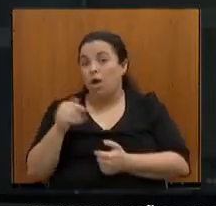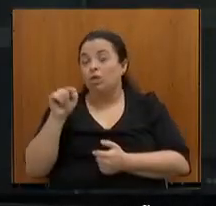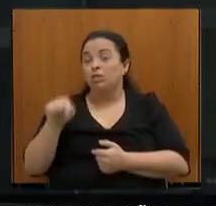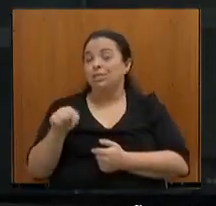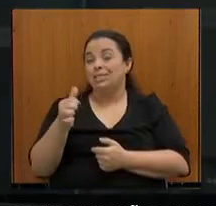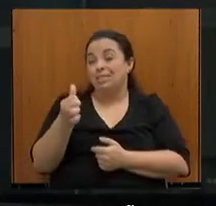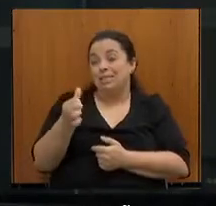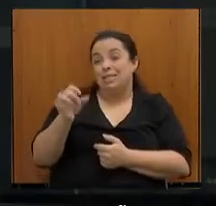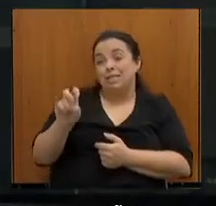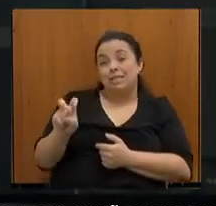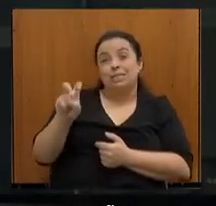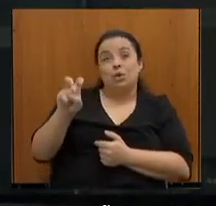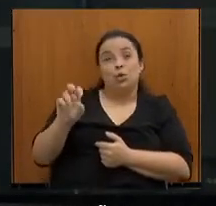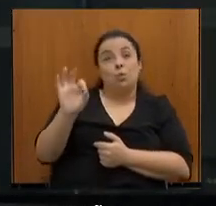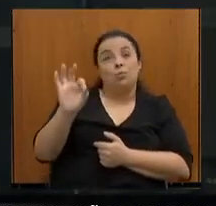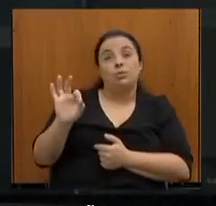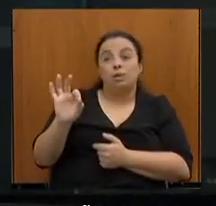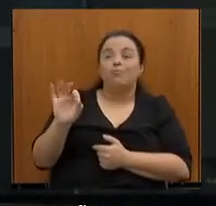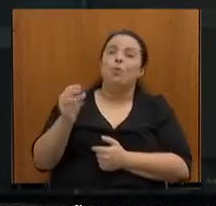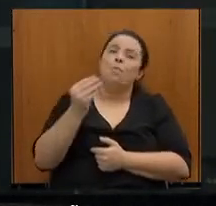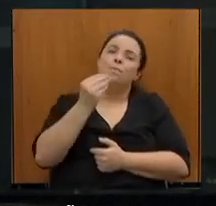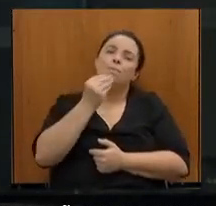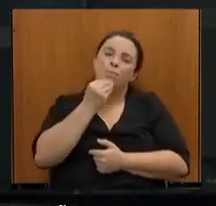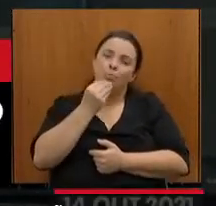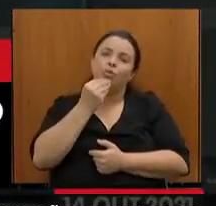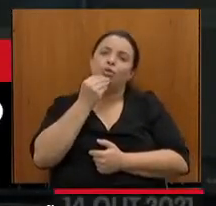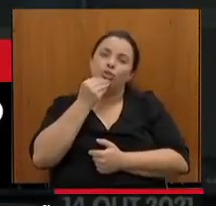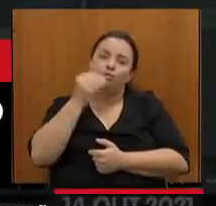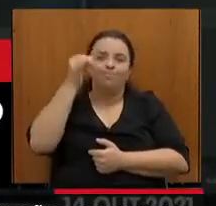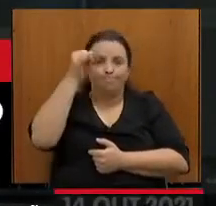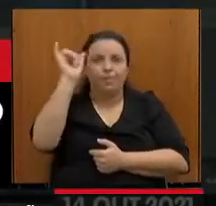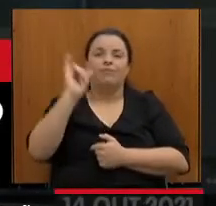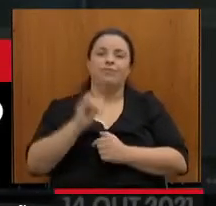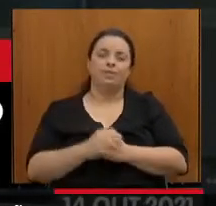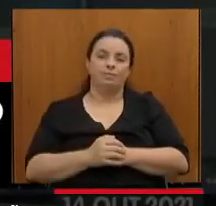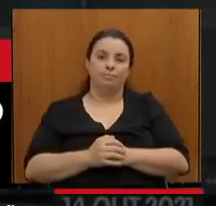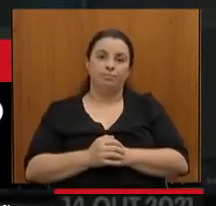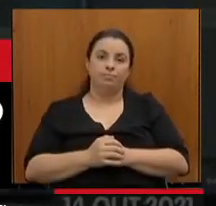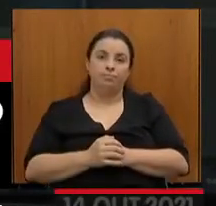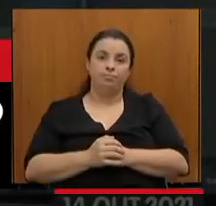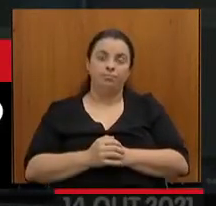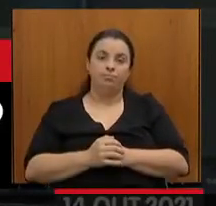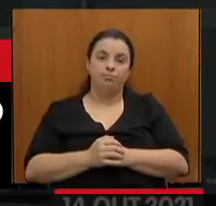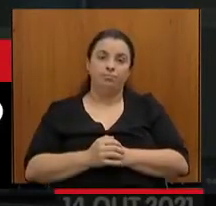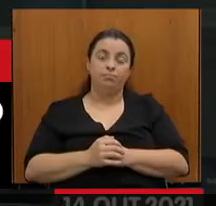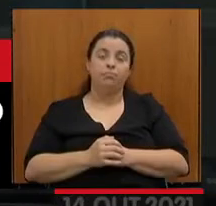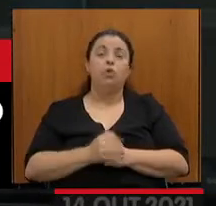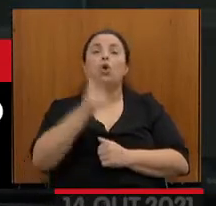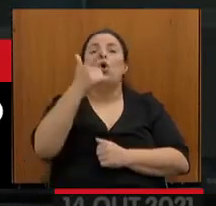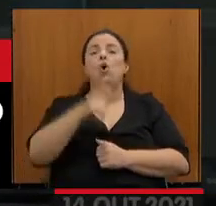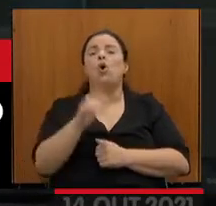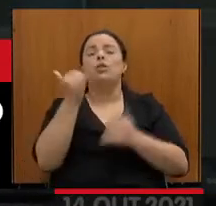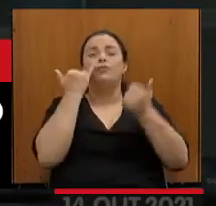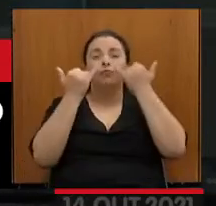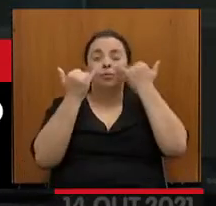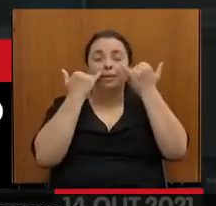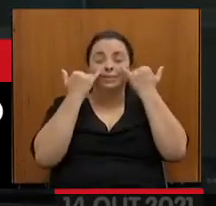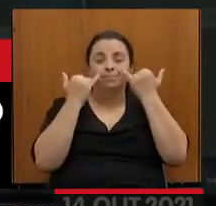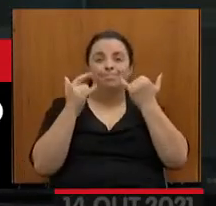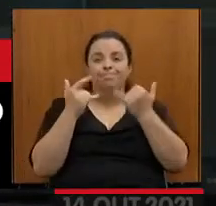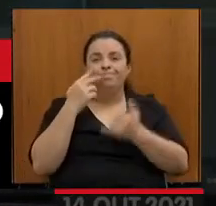65% são evitáveis. E aí, um outro dado que nos dói o